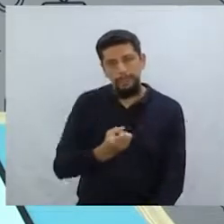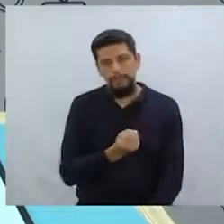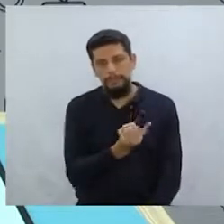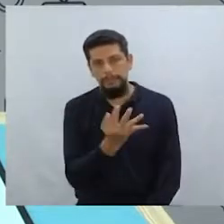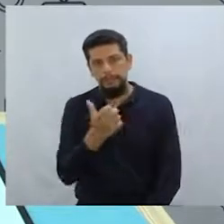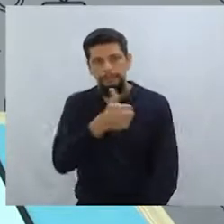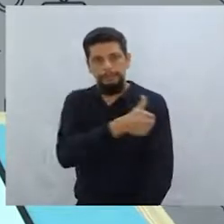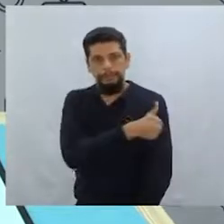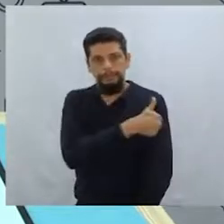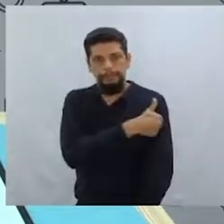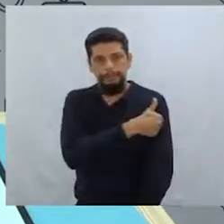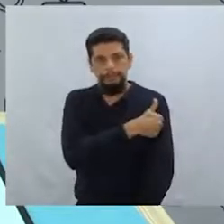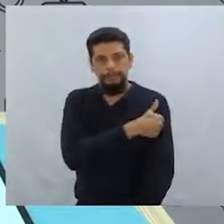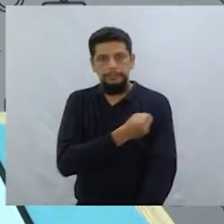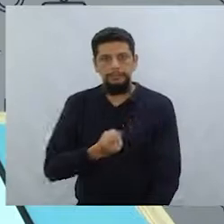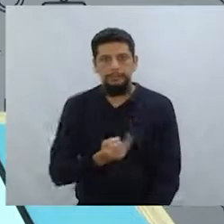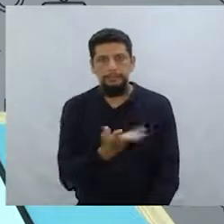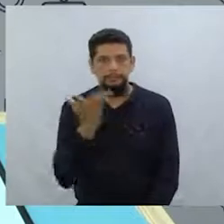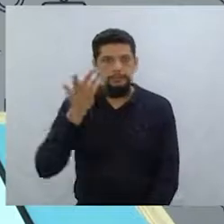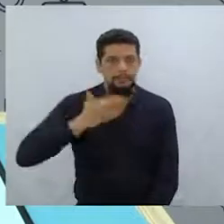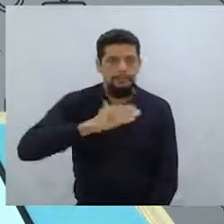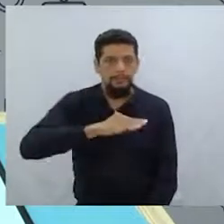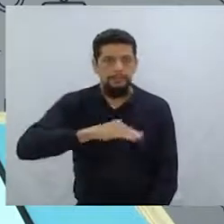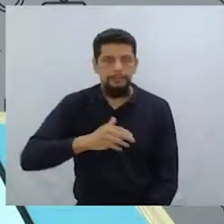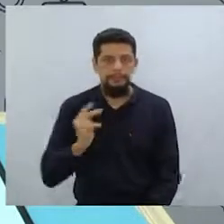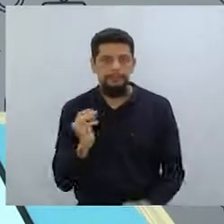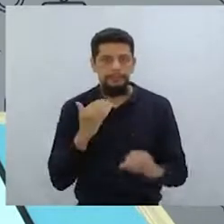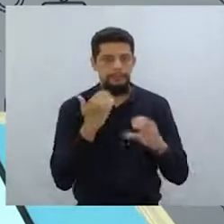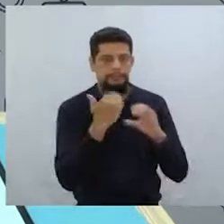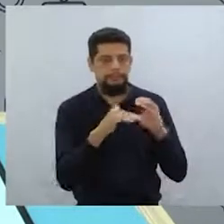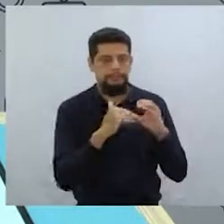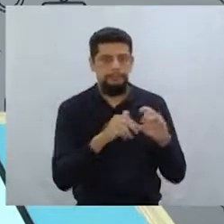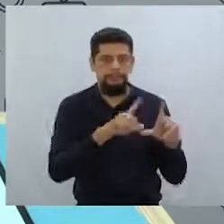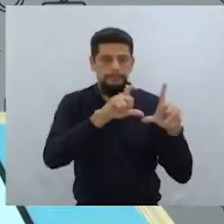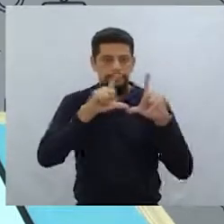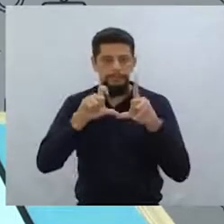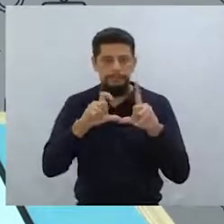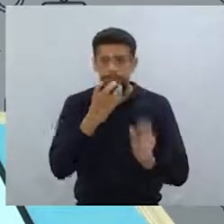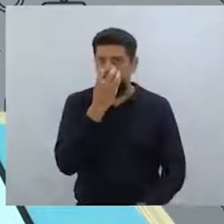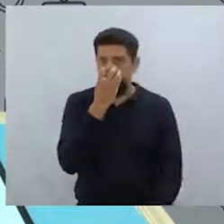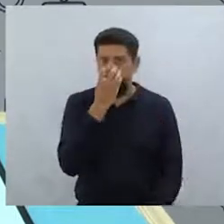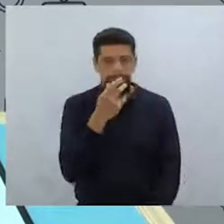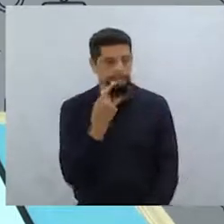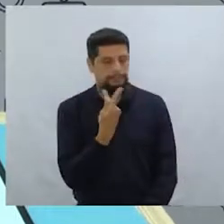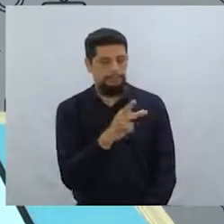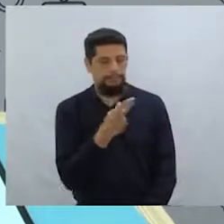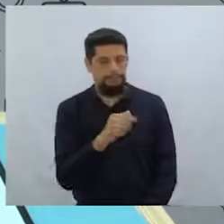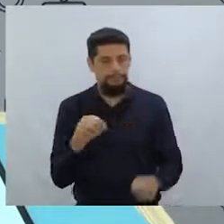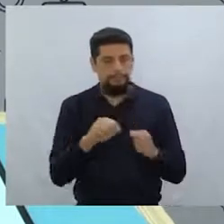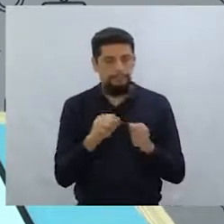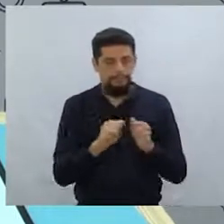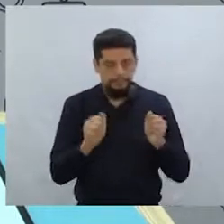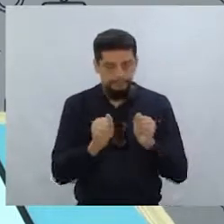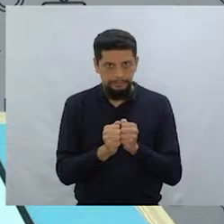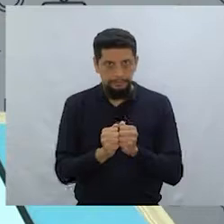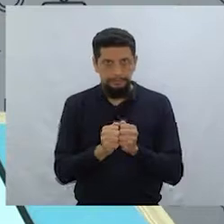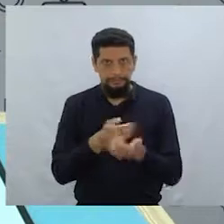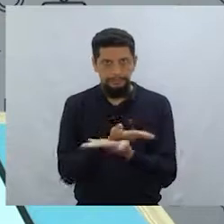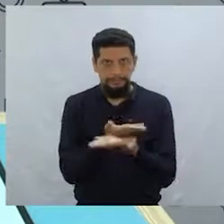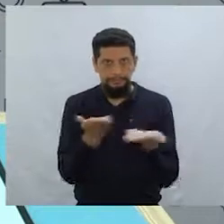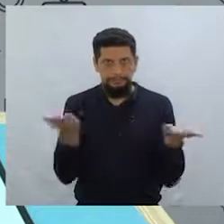lá, quantos estudantes, quantas crianças nos mandaram a foto do cachorro? Vamos fazer juntos